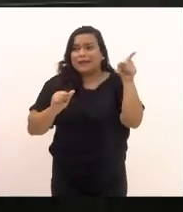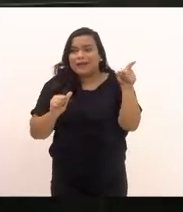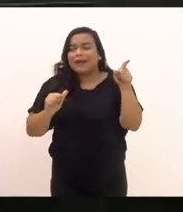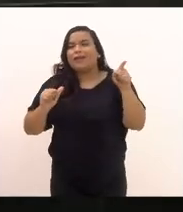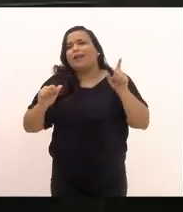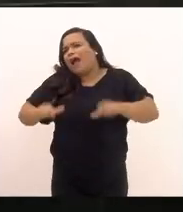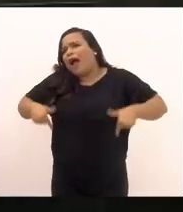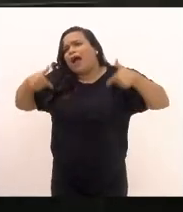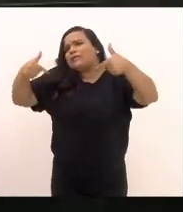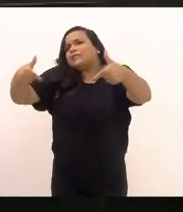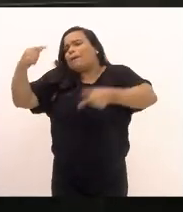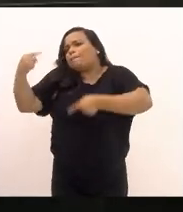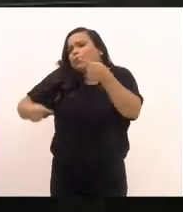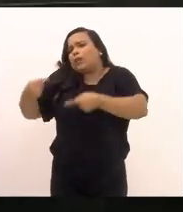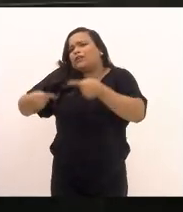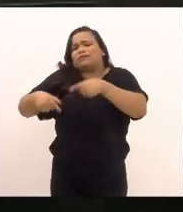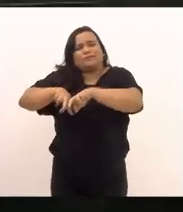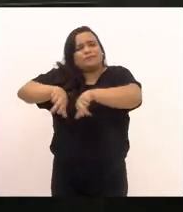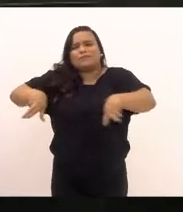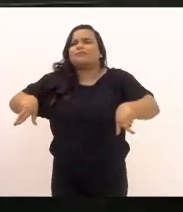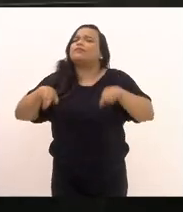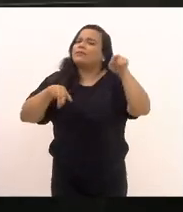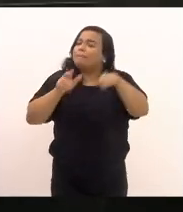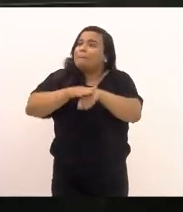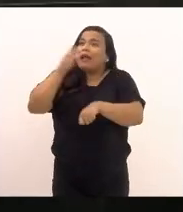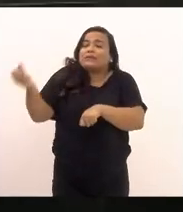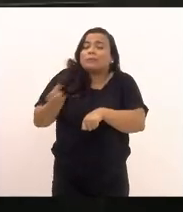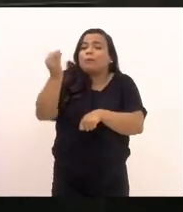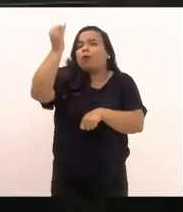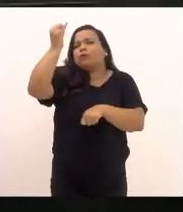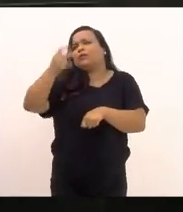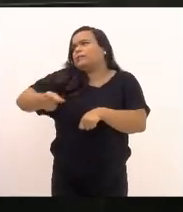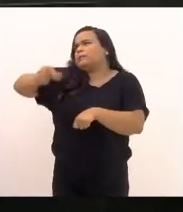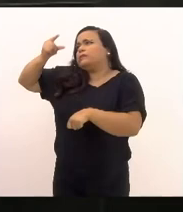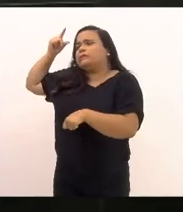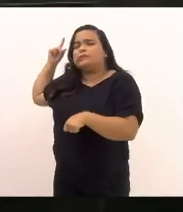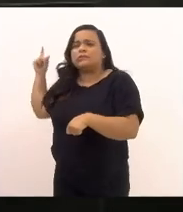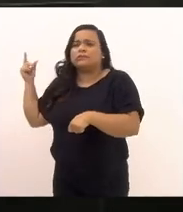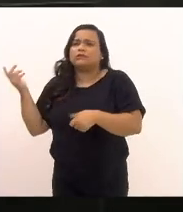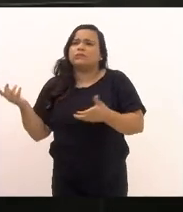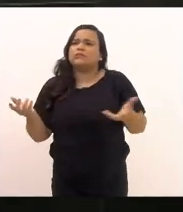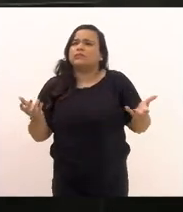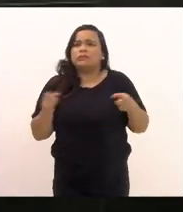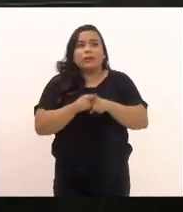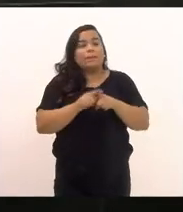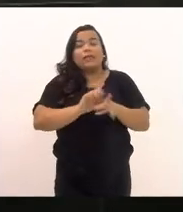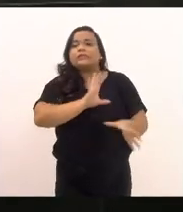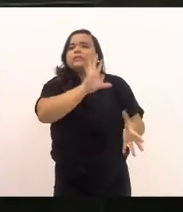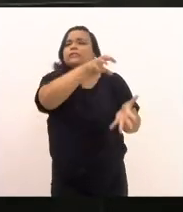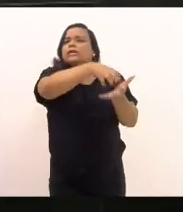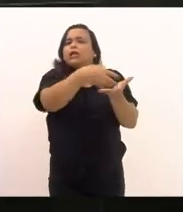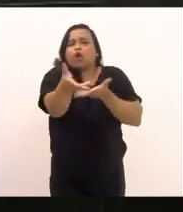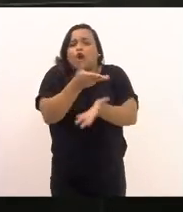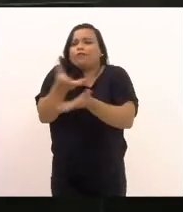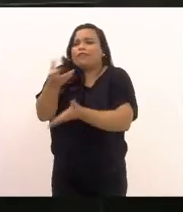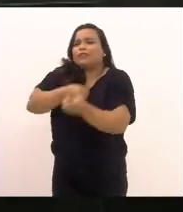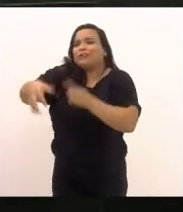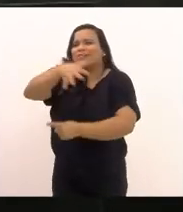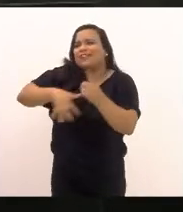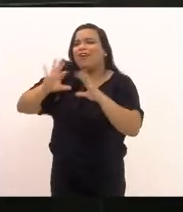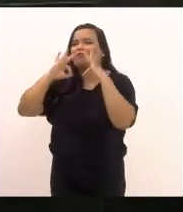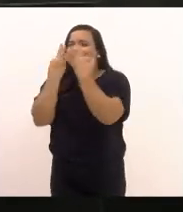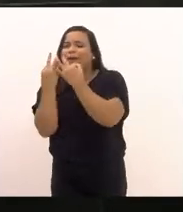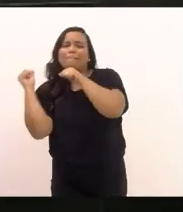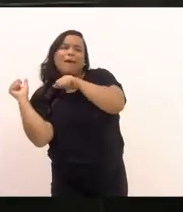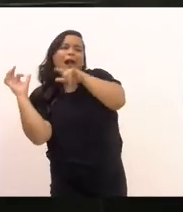da história política de São Gonçalo, do antigo Estado do Rio de Janeiro. Enfim, e o centro de convivência social, onde as famílias convivem, passam um final de